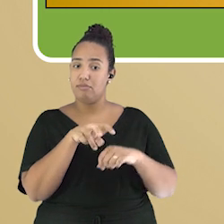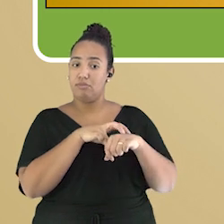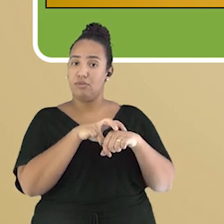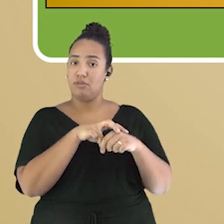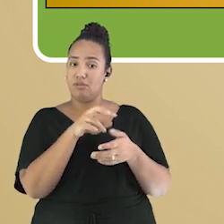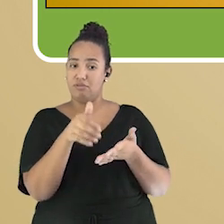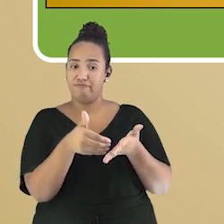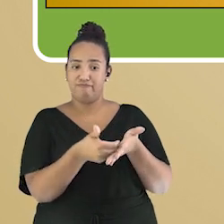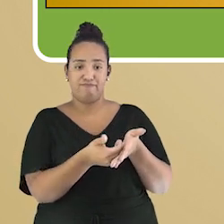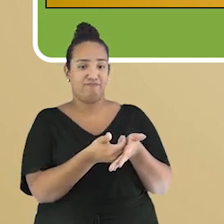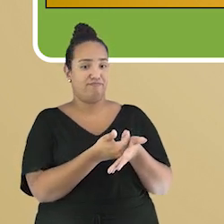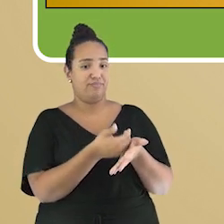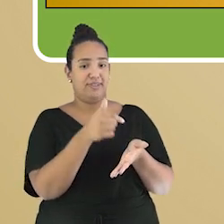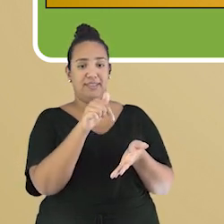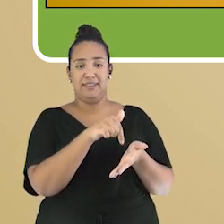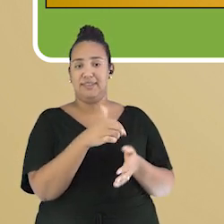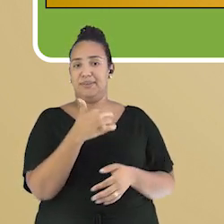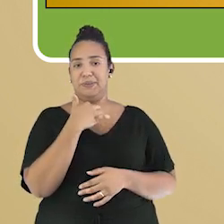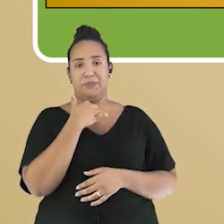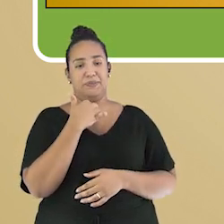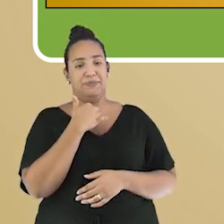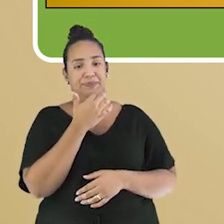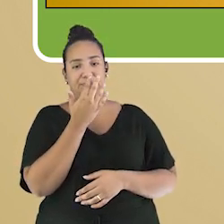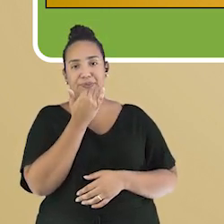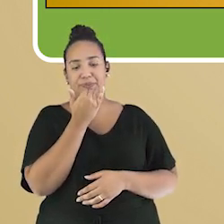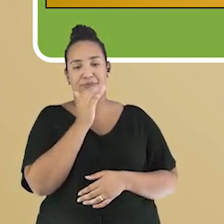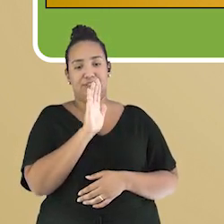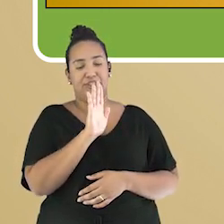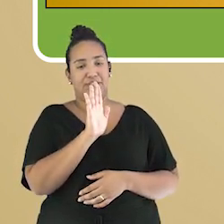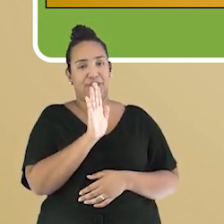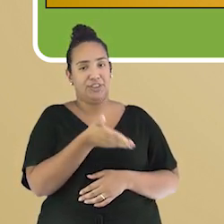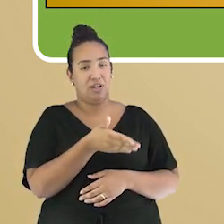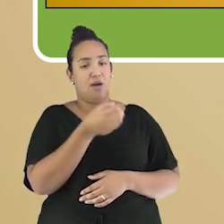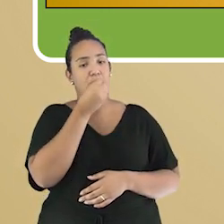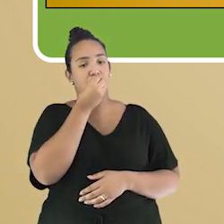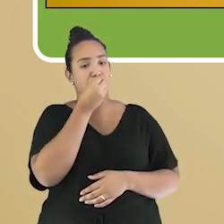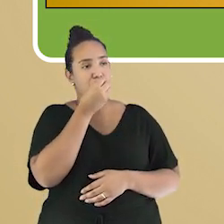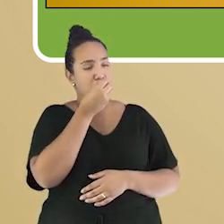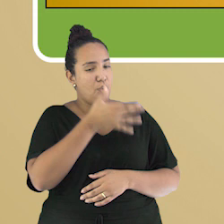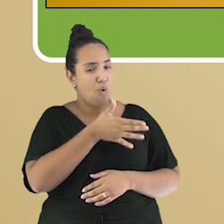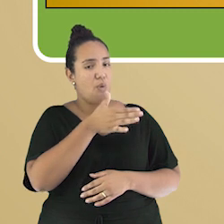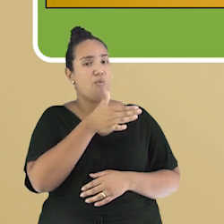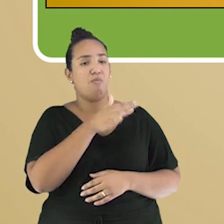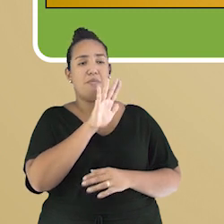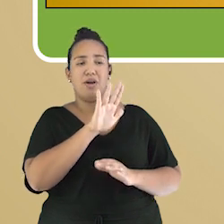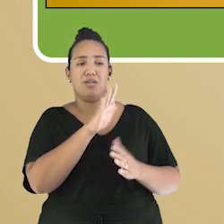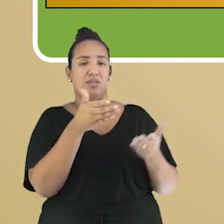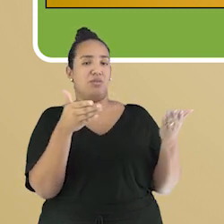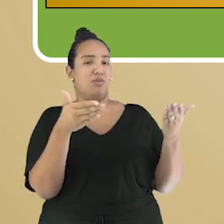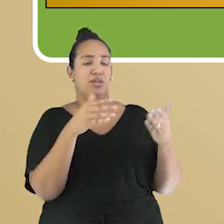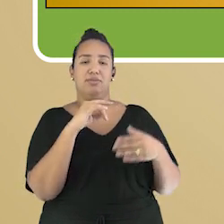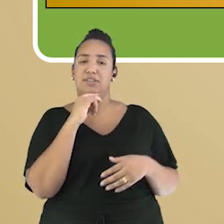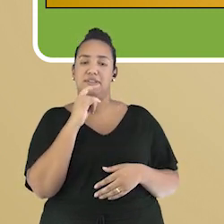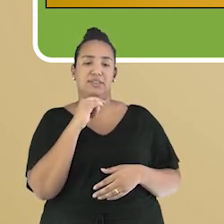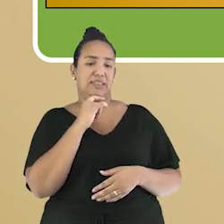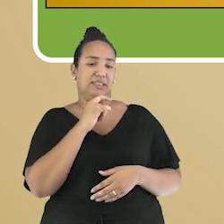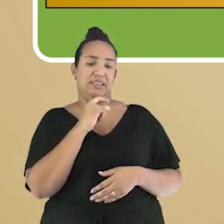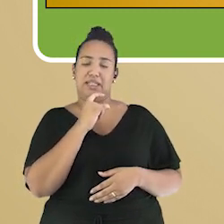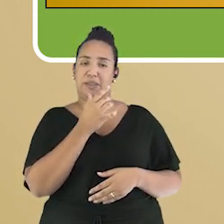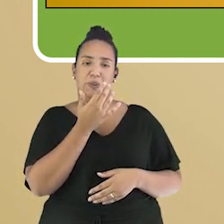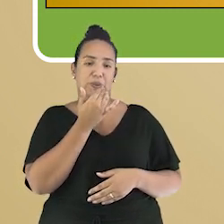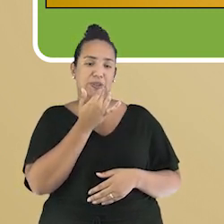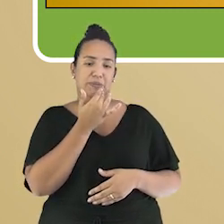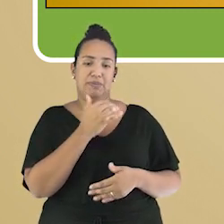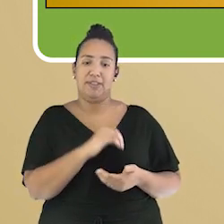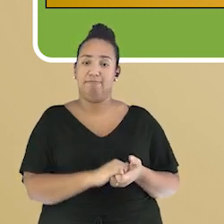uma fase além da maturação, ou seja, ele já ficou maduro demais e não pode ser consumido.